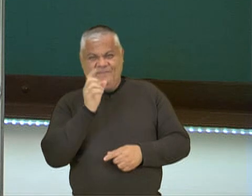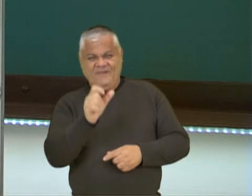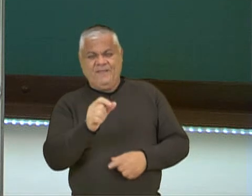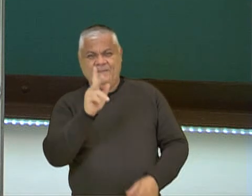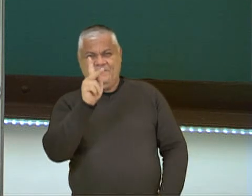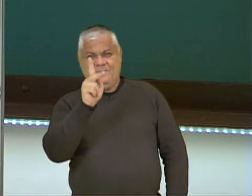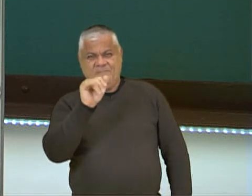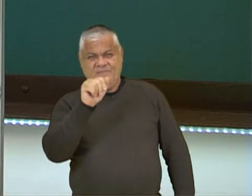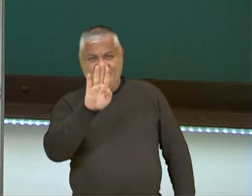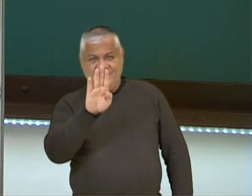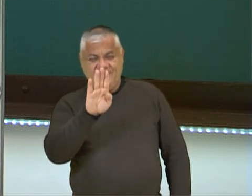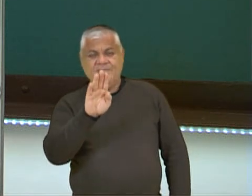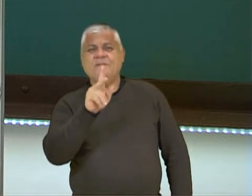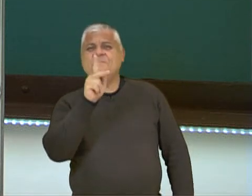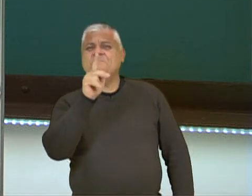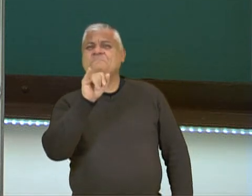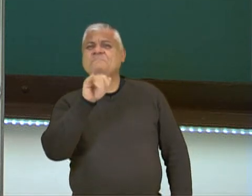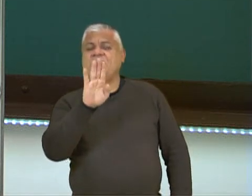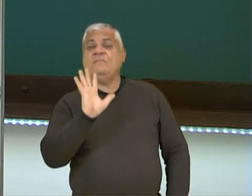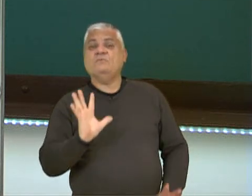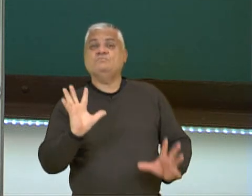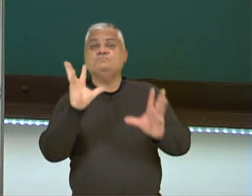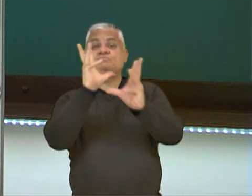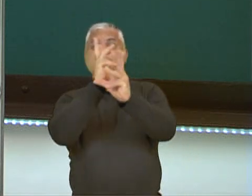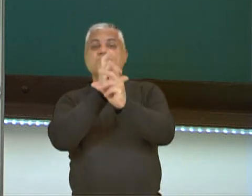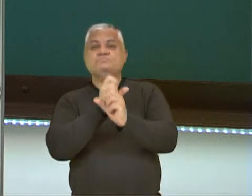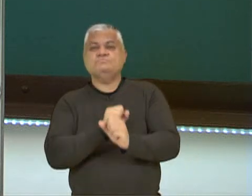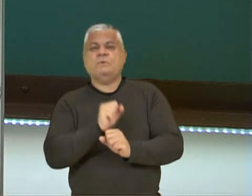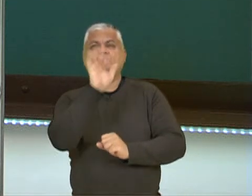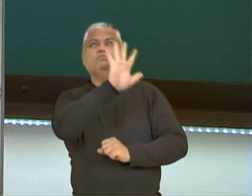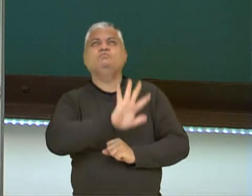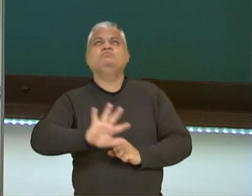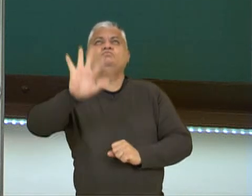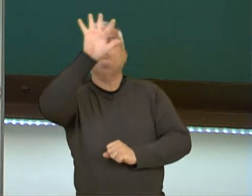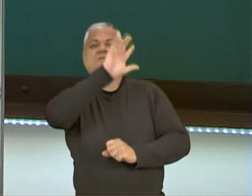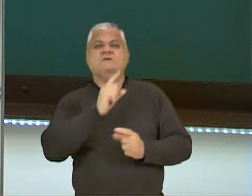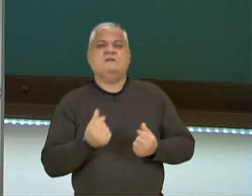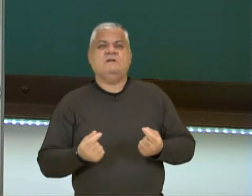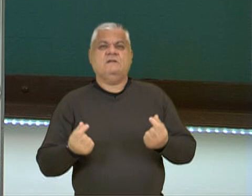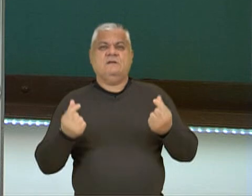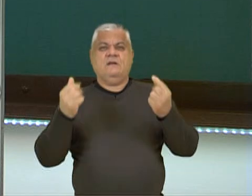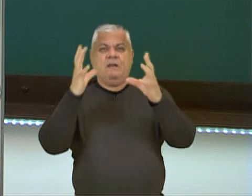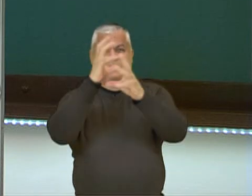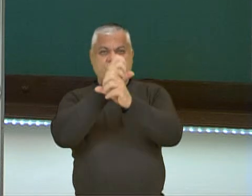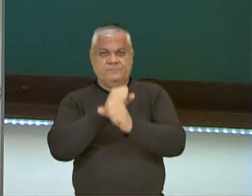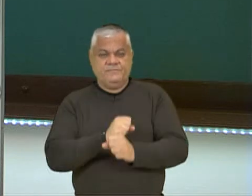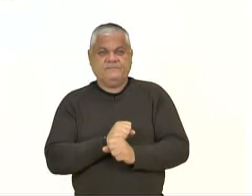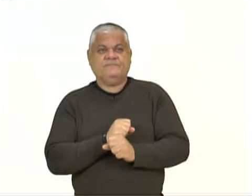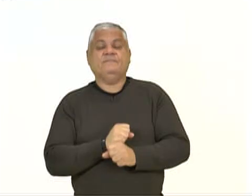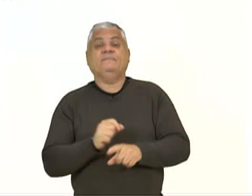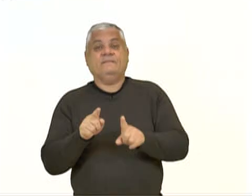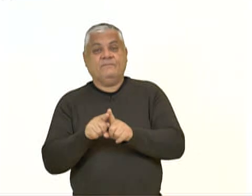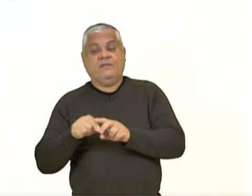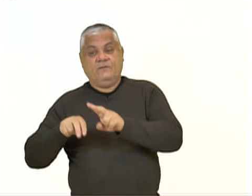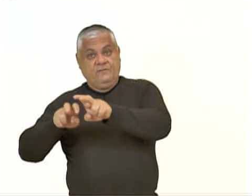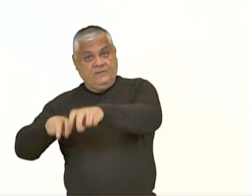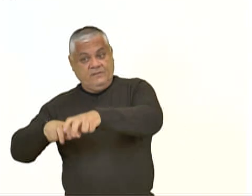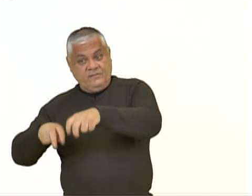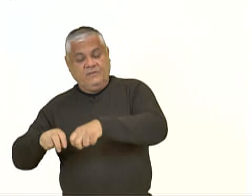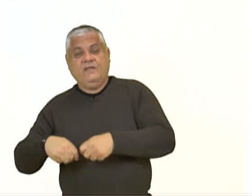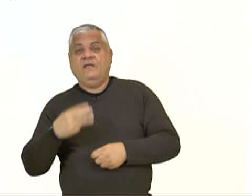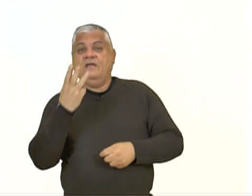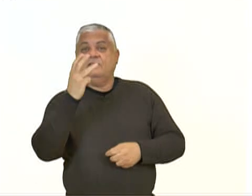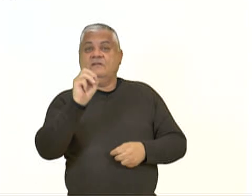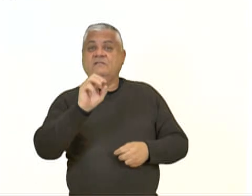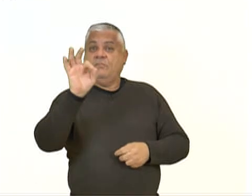falar no PIB. O que é o PIB? A soma das riquezas produzidas. E do agronegócio a gente tem ali